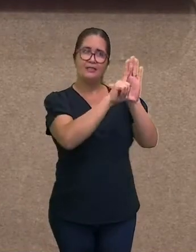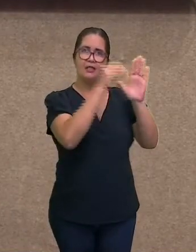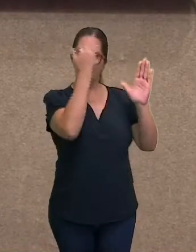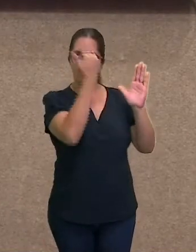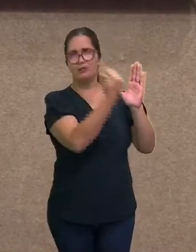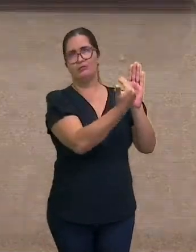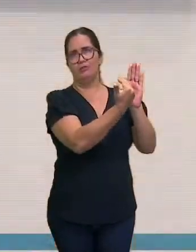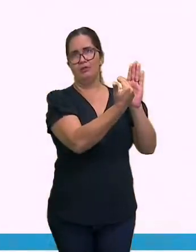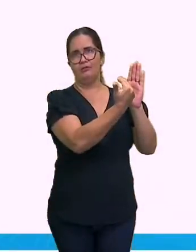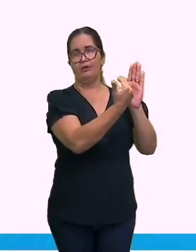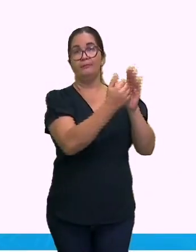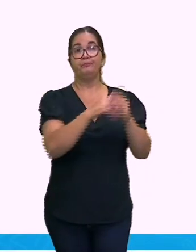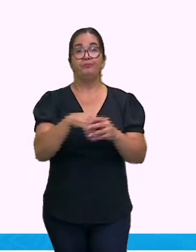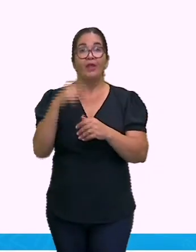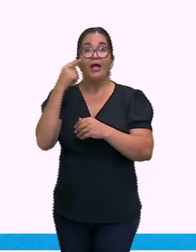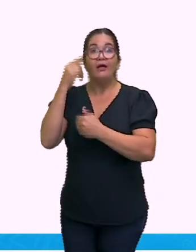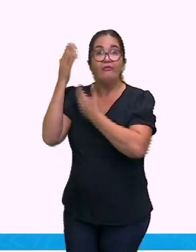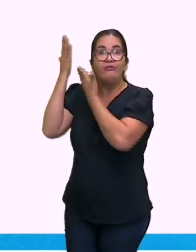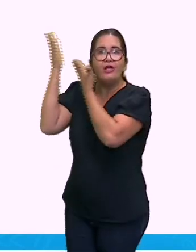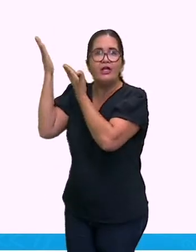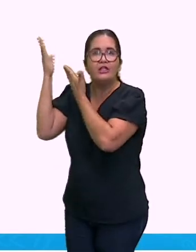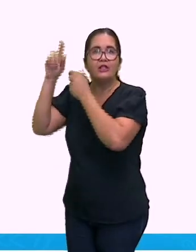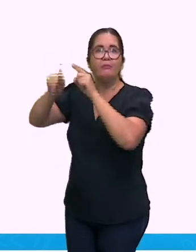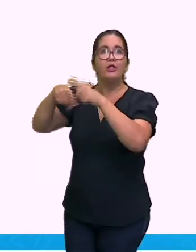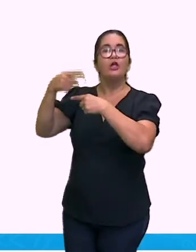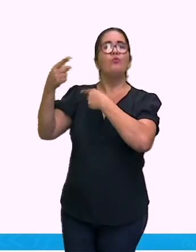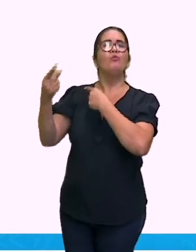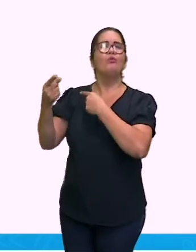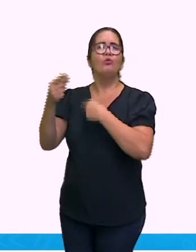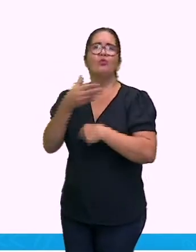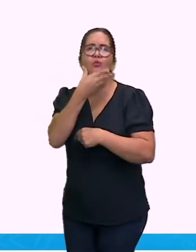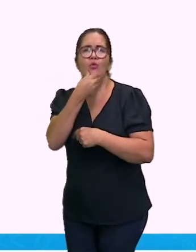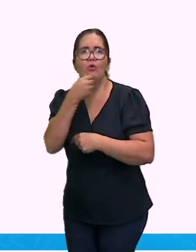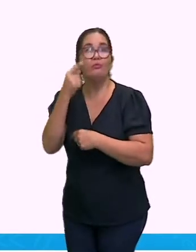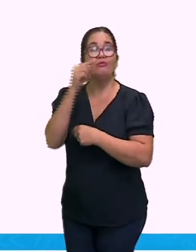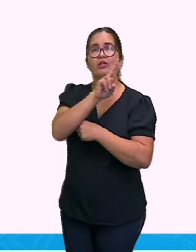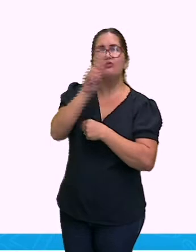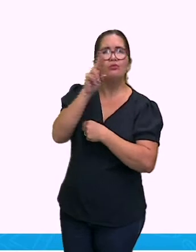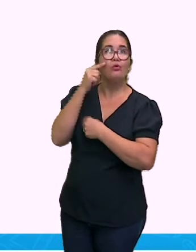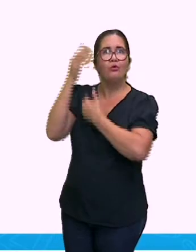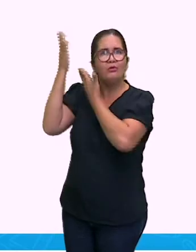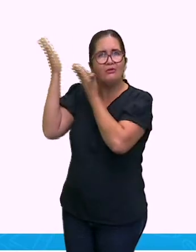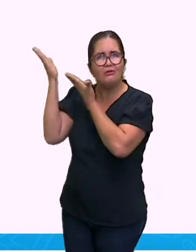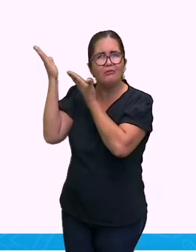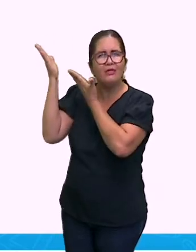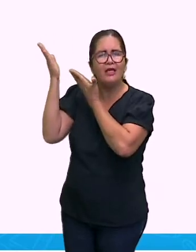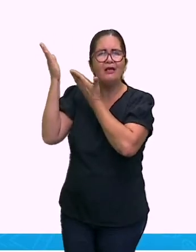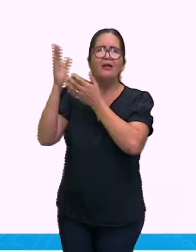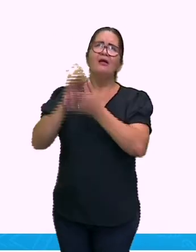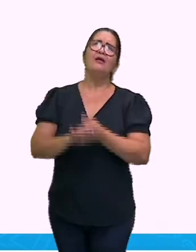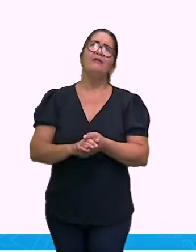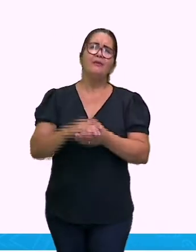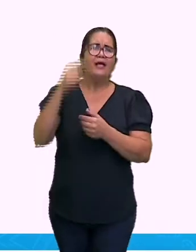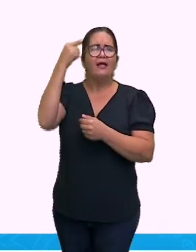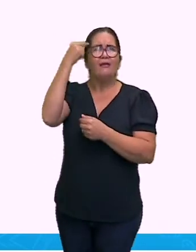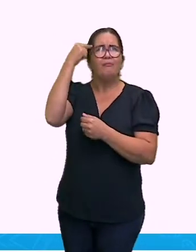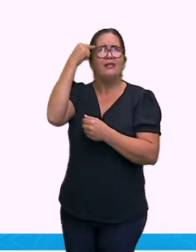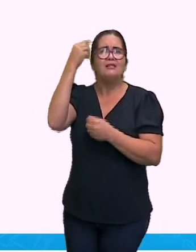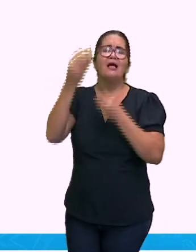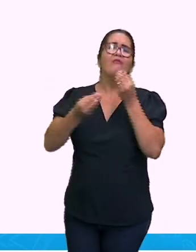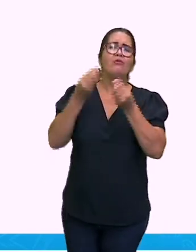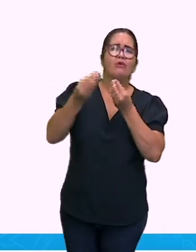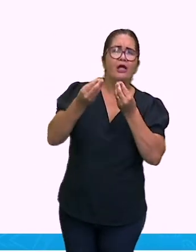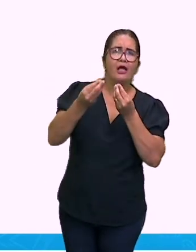Bossuet. Ele defendia o direito divino dos reis. Mas como, Andresa? Direito divino dos reis?